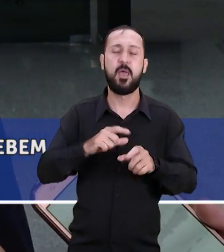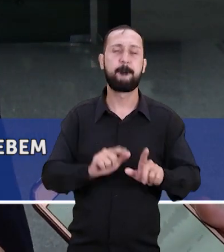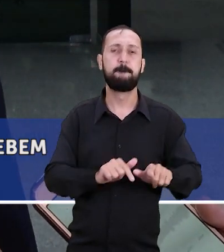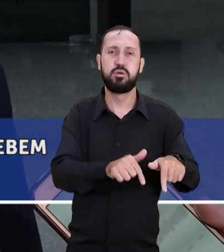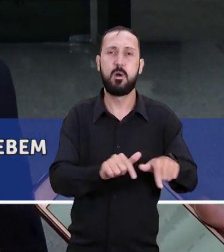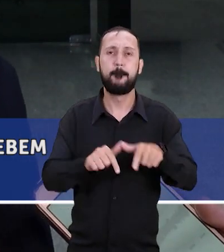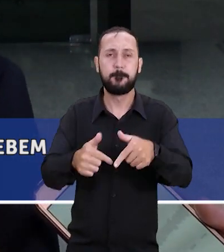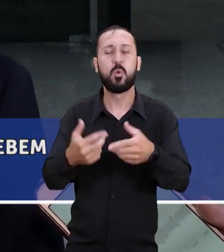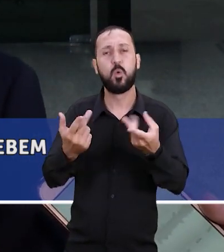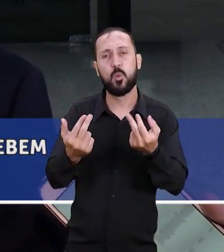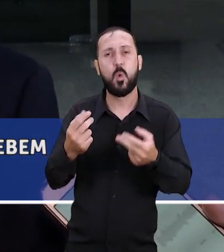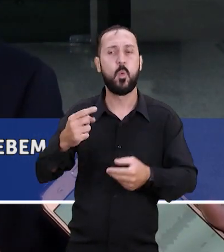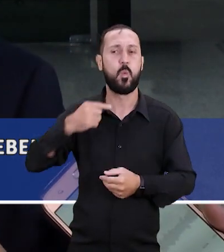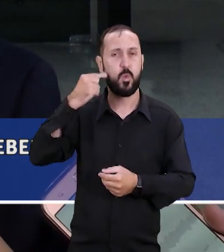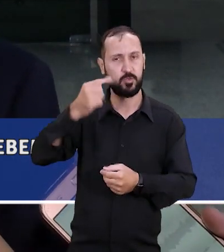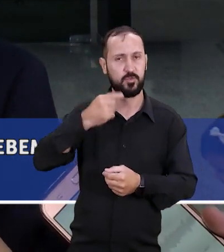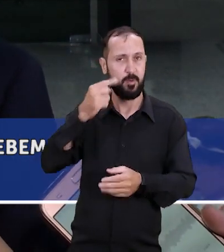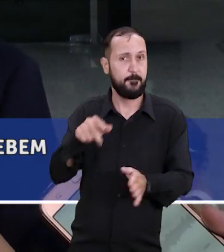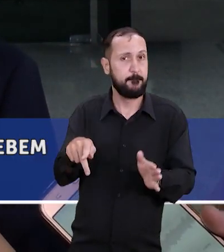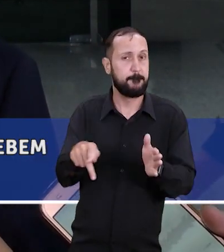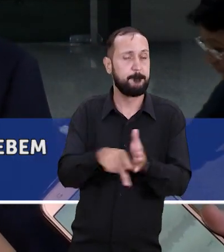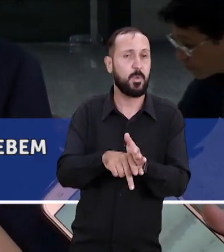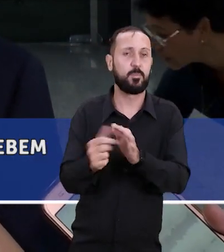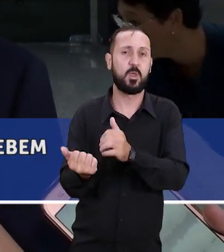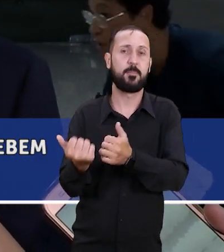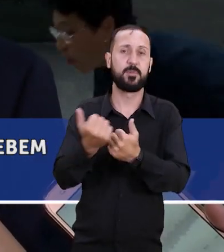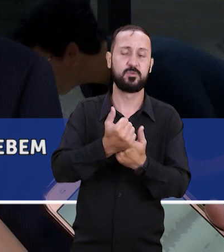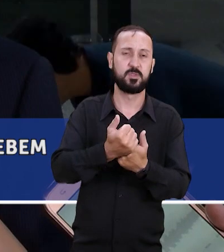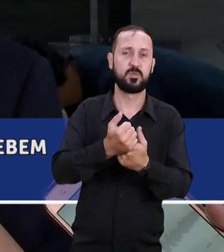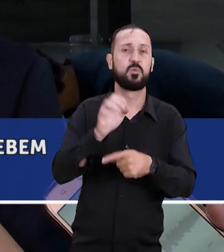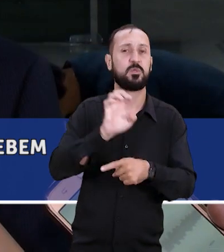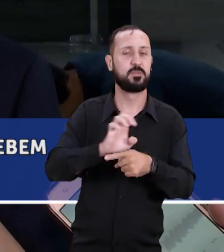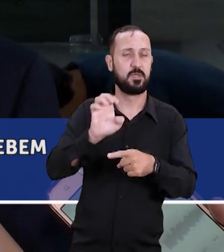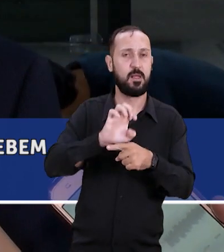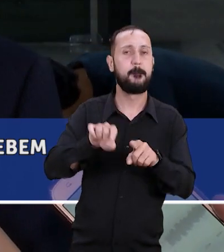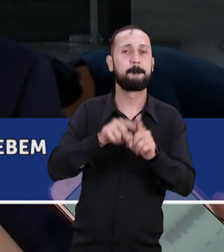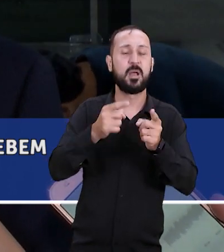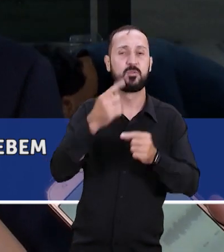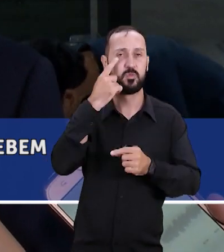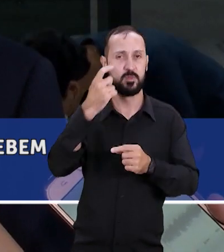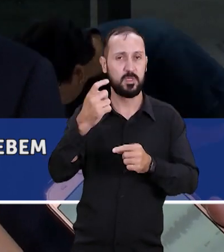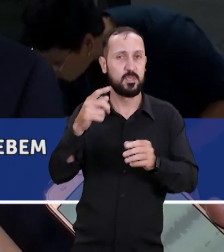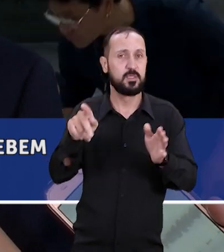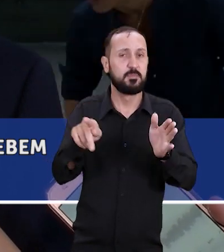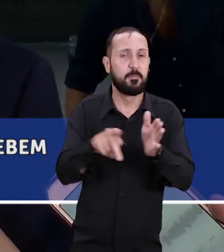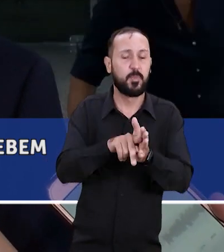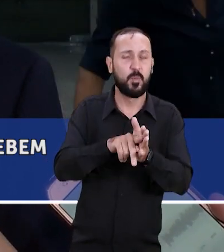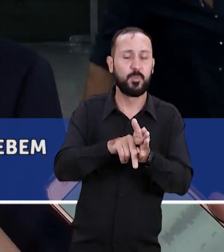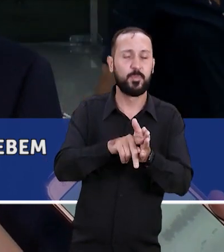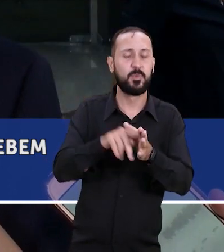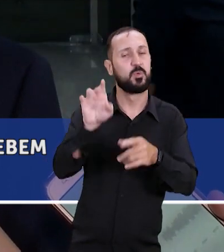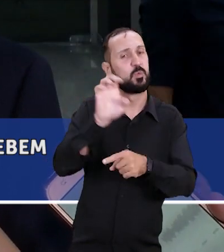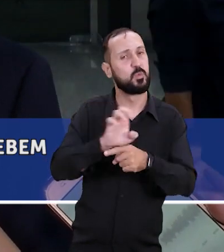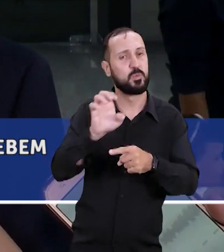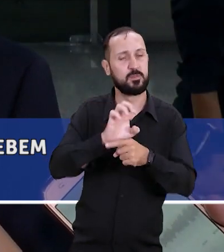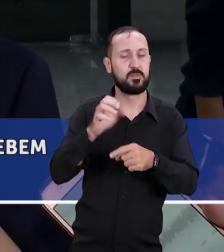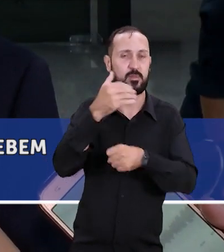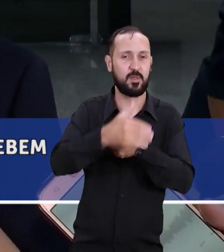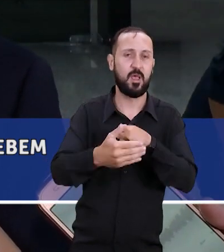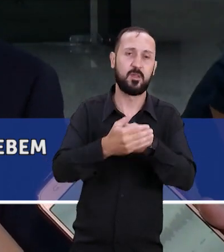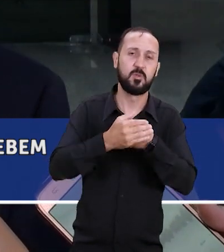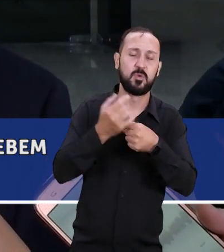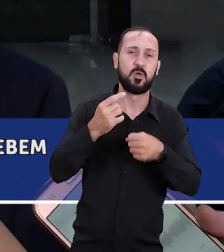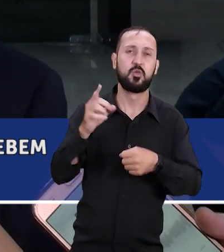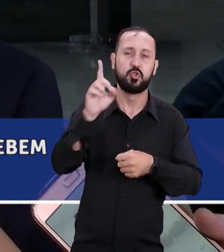participação ativa como o advogado, não só representando o Estado, mas defendendo o que o Estado pensa e não